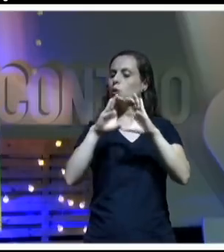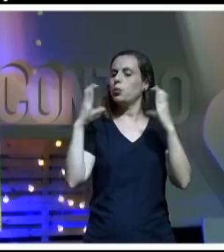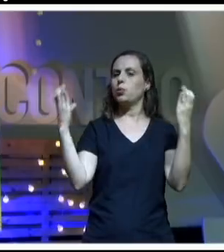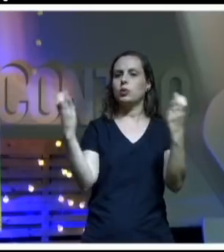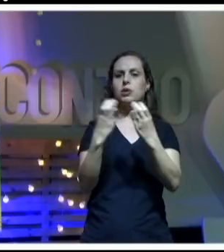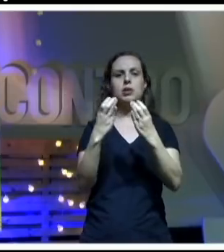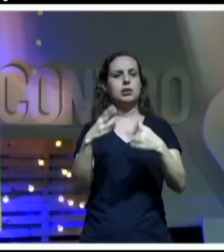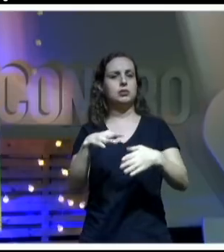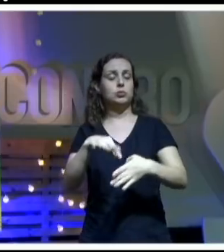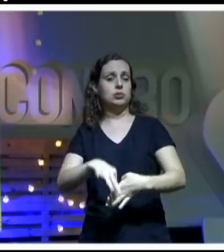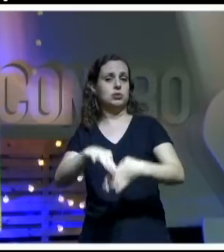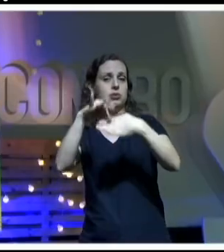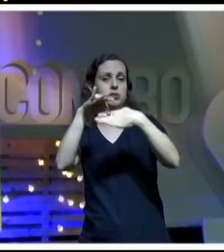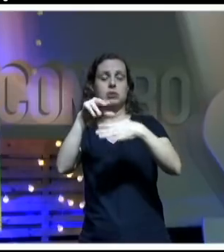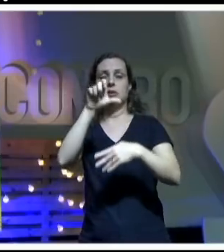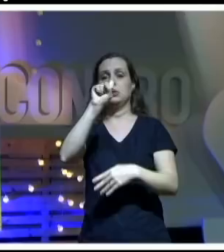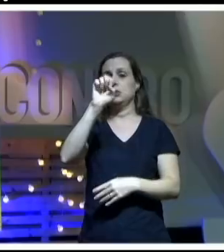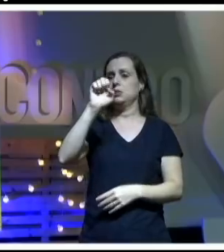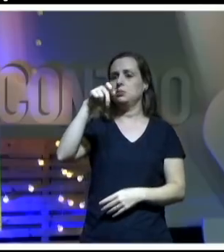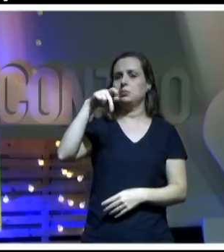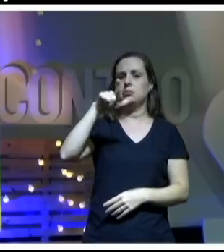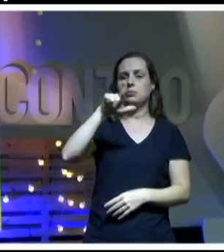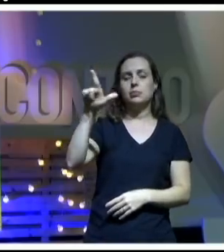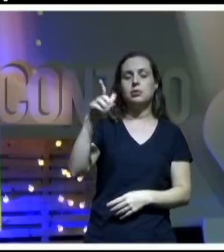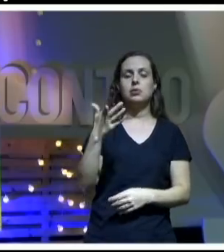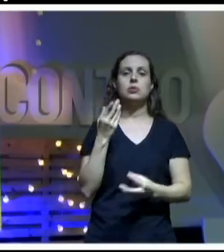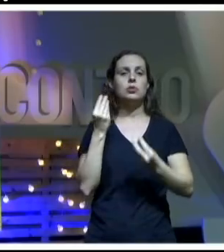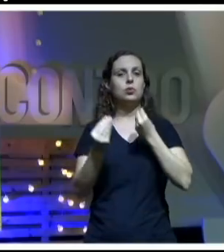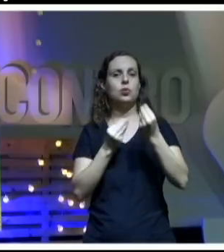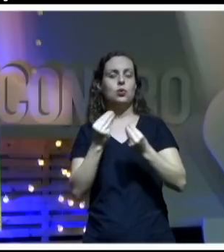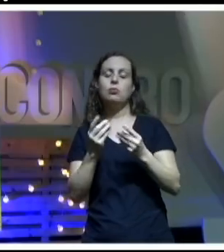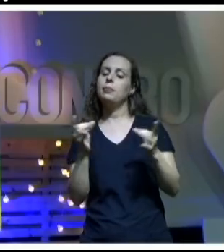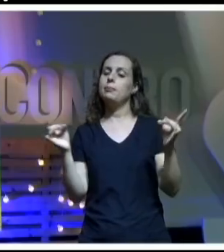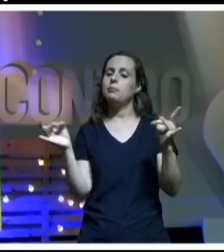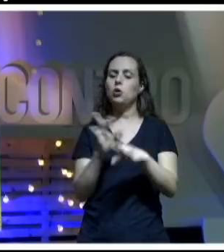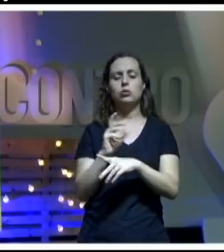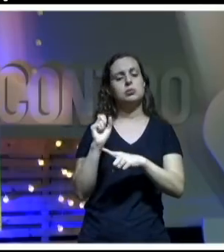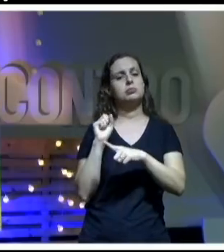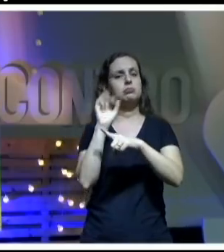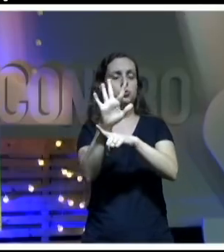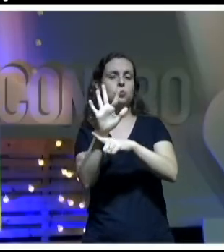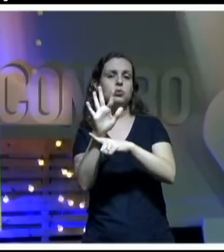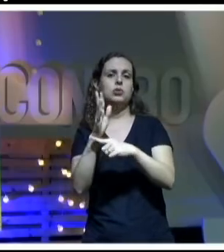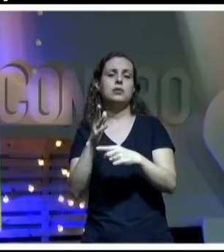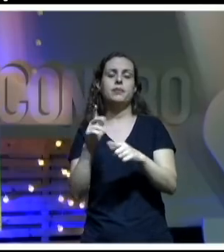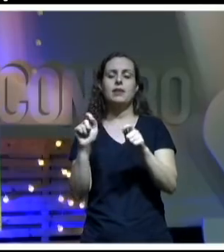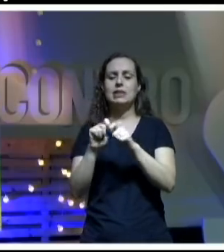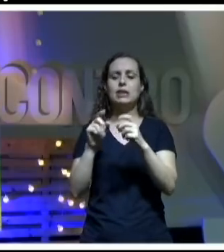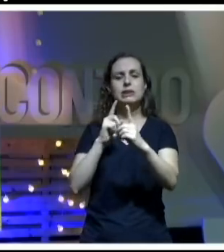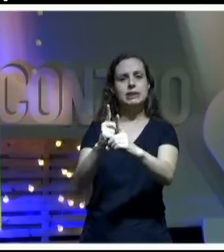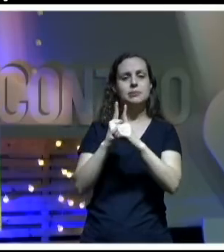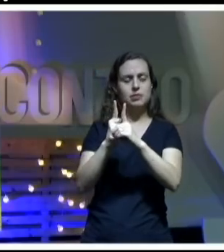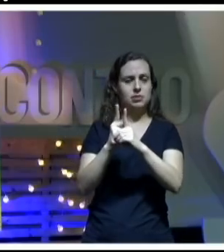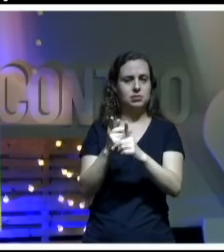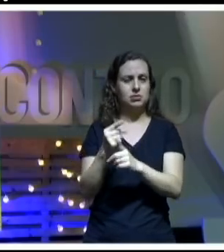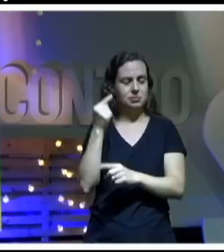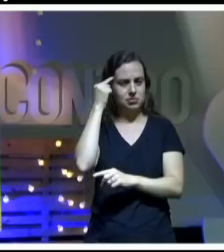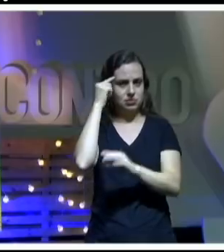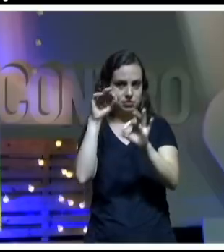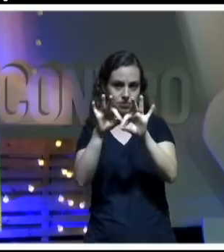fala os grandes congresso e eu sou pastor de igreja solidário estou aqui querendo negócio e prontos a aplicar na igreja fazer o discipulado negócio assim